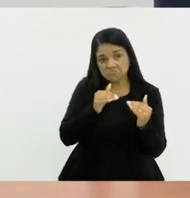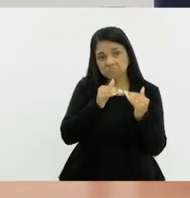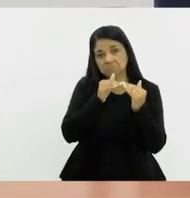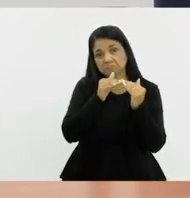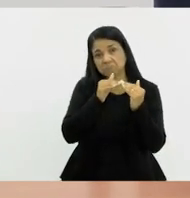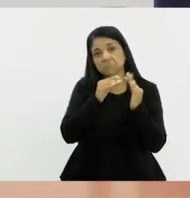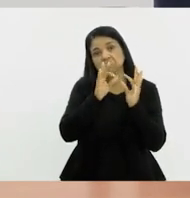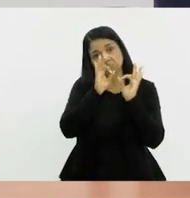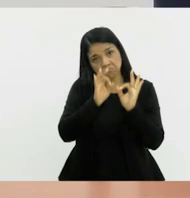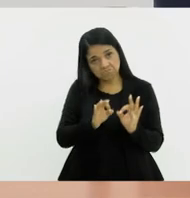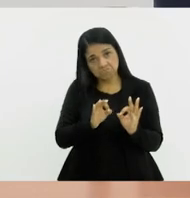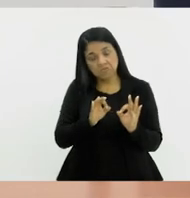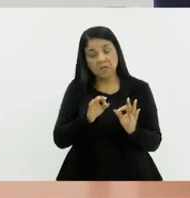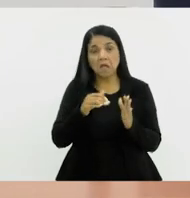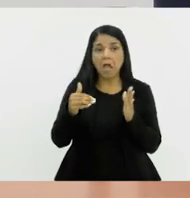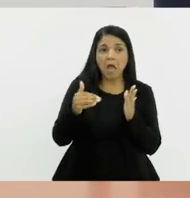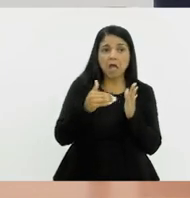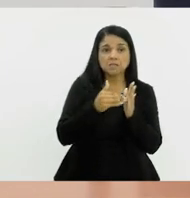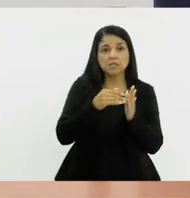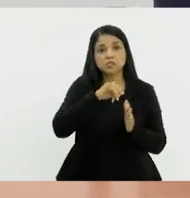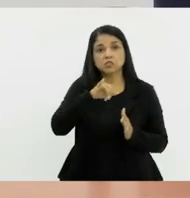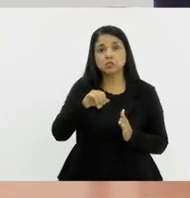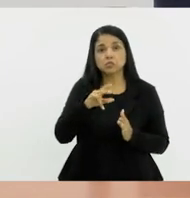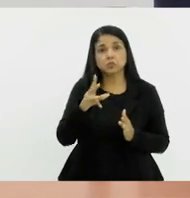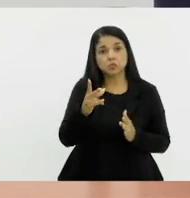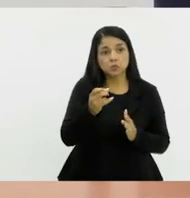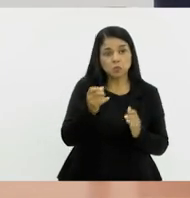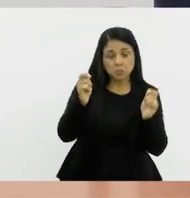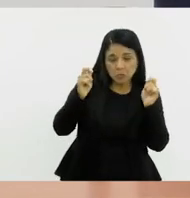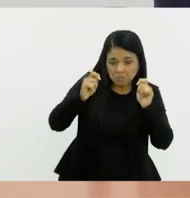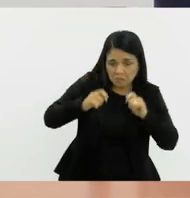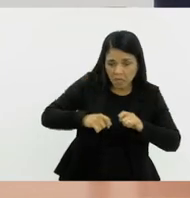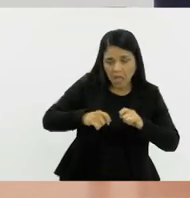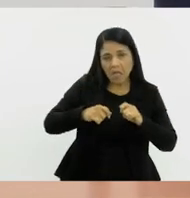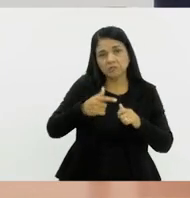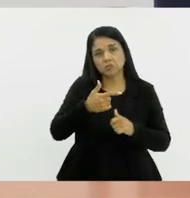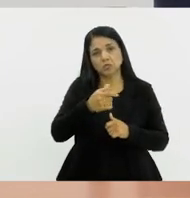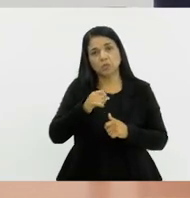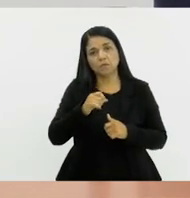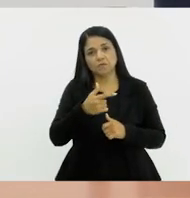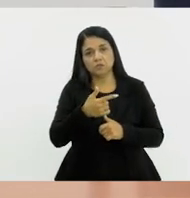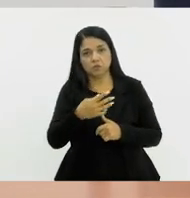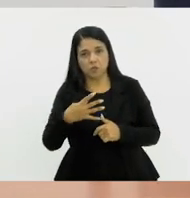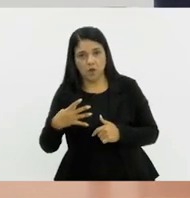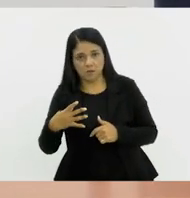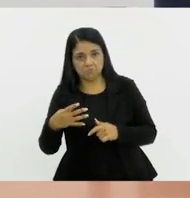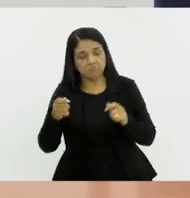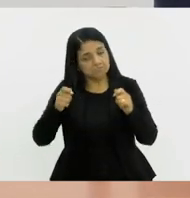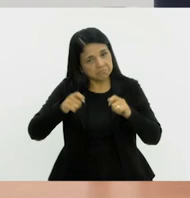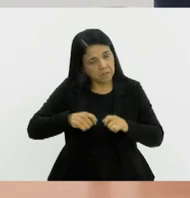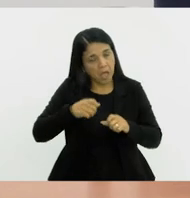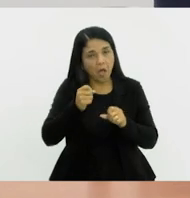acho que até julho de 2024 é pouco provável, realmente, né?